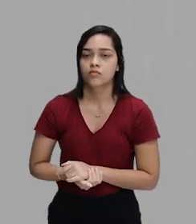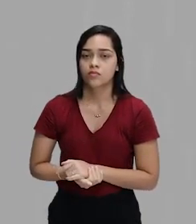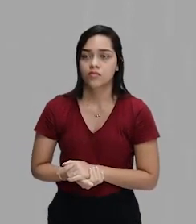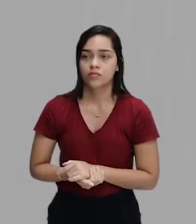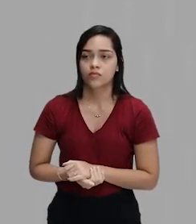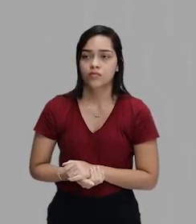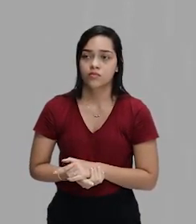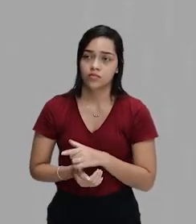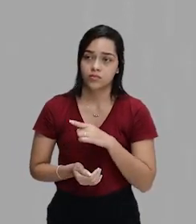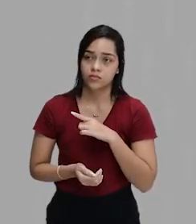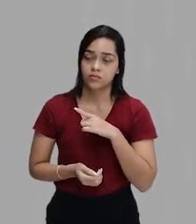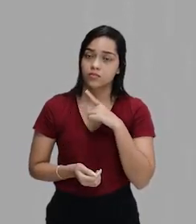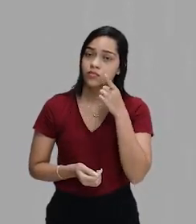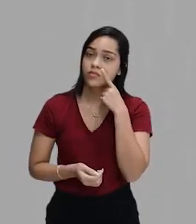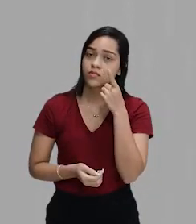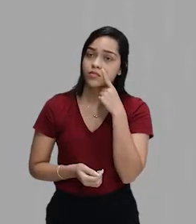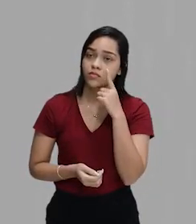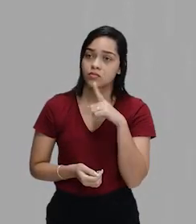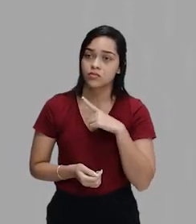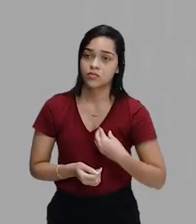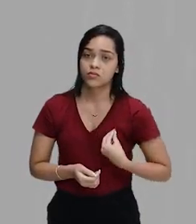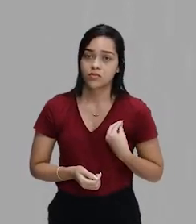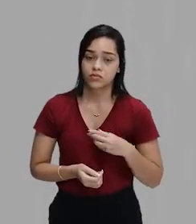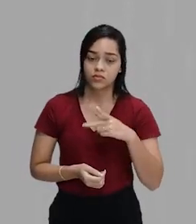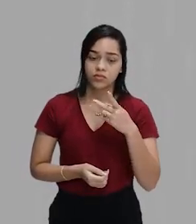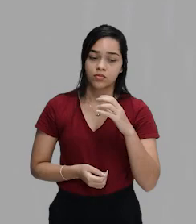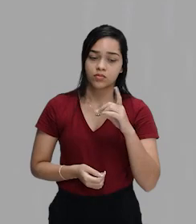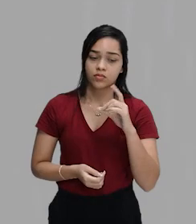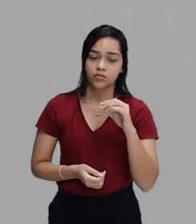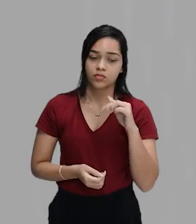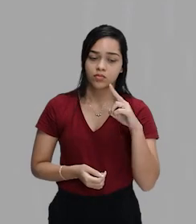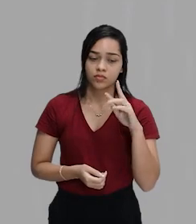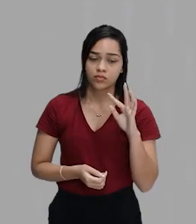Então, para quem tinha dúvida sobre a existência do Holocausto,